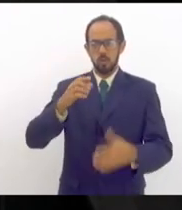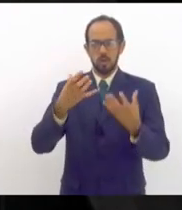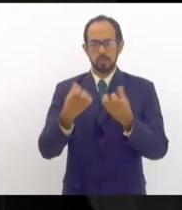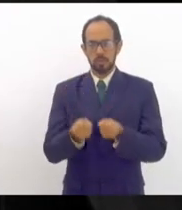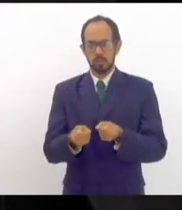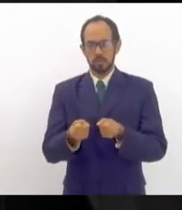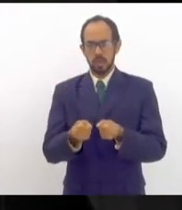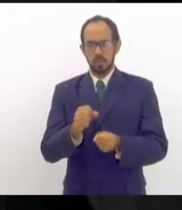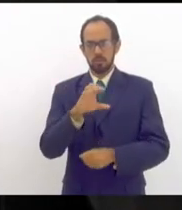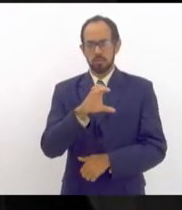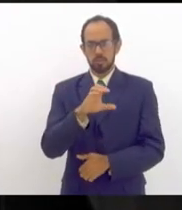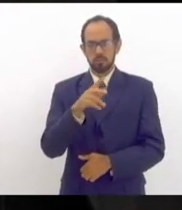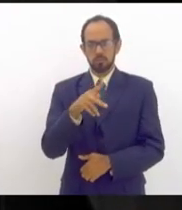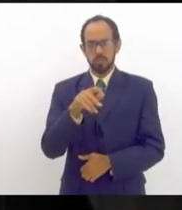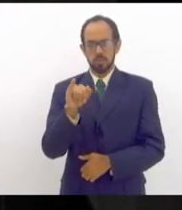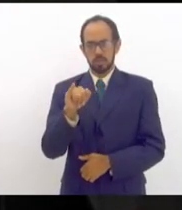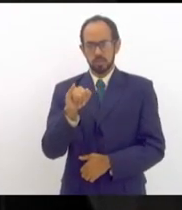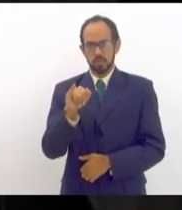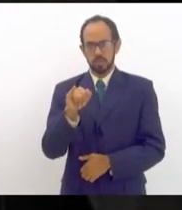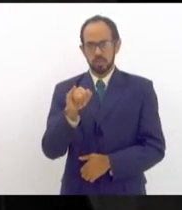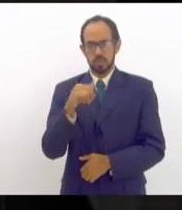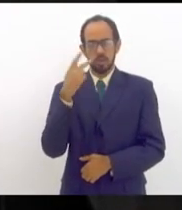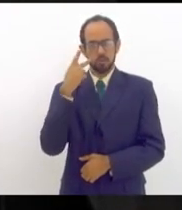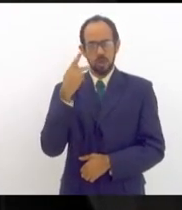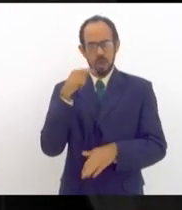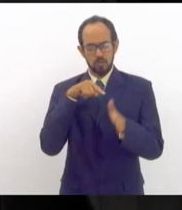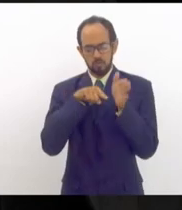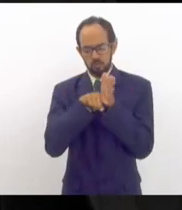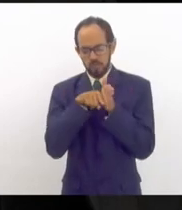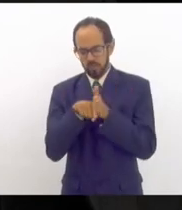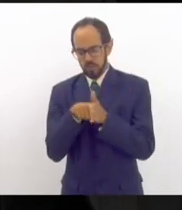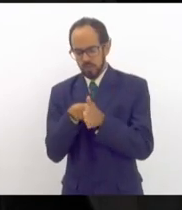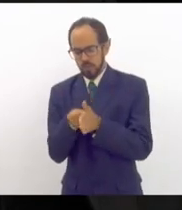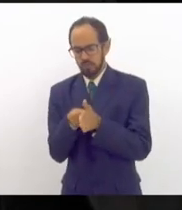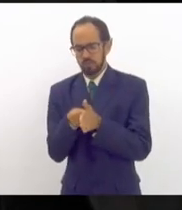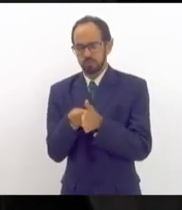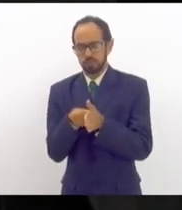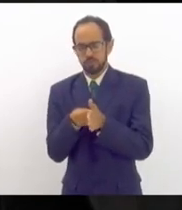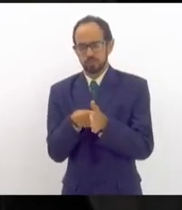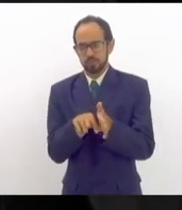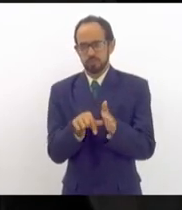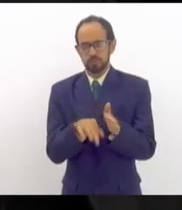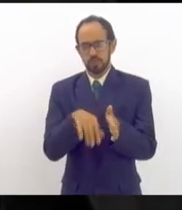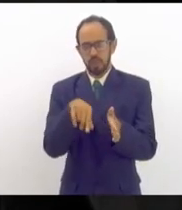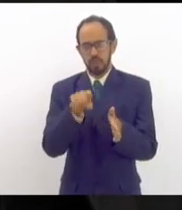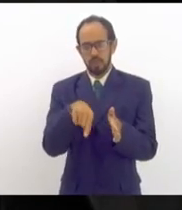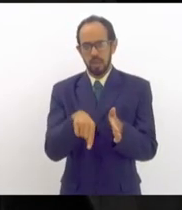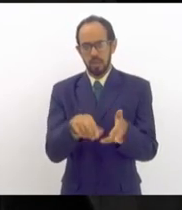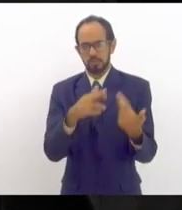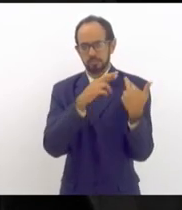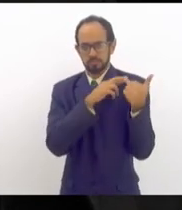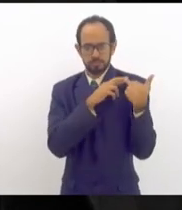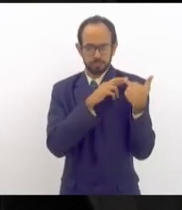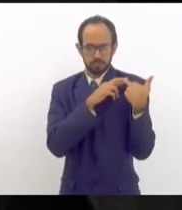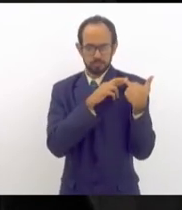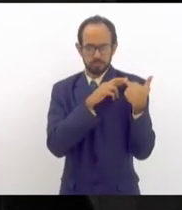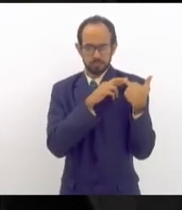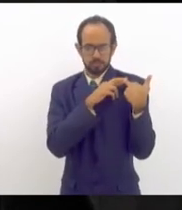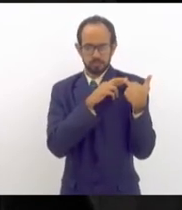uma CPI para verificar De quem é a responsabilidade